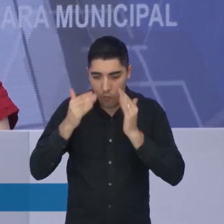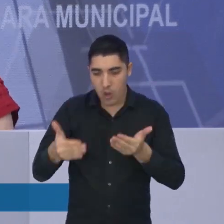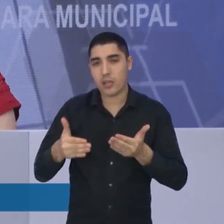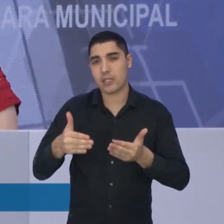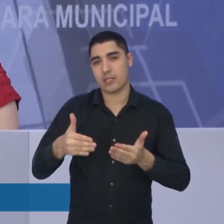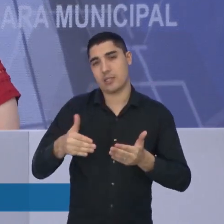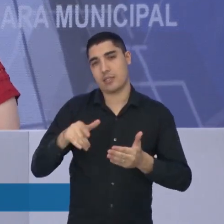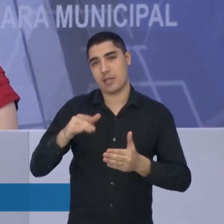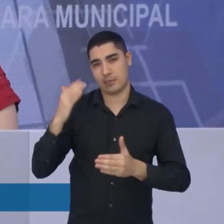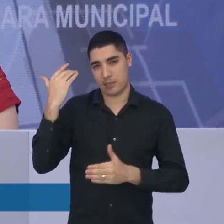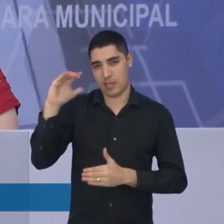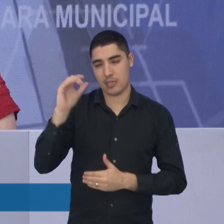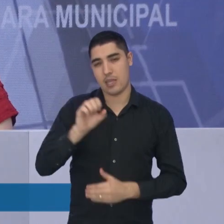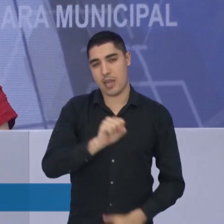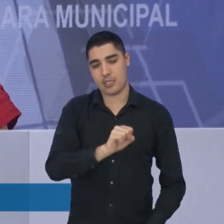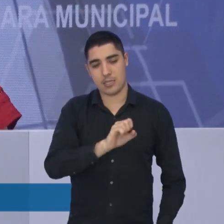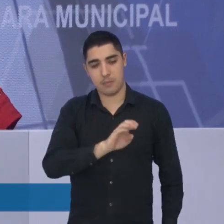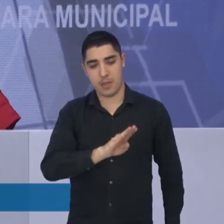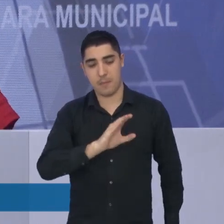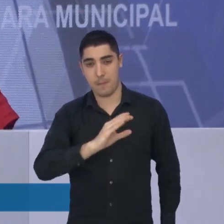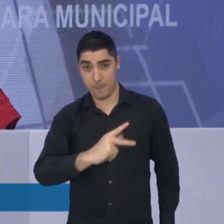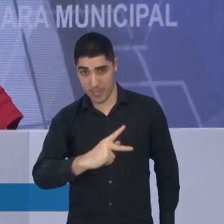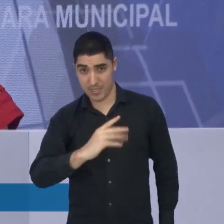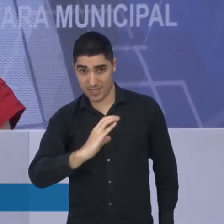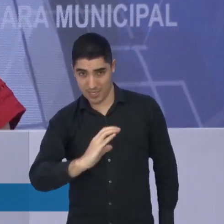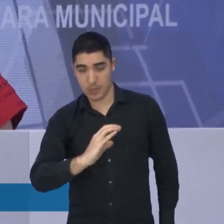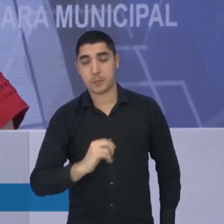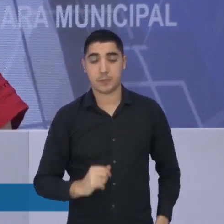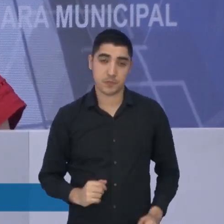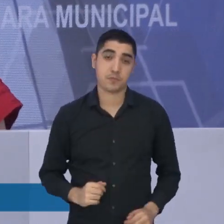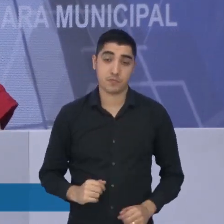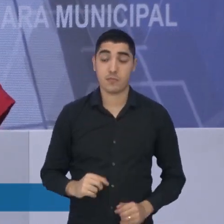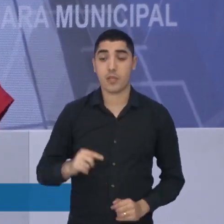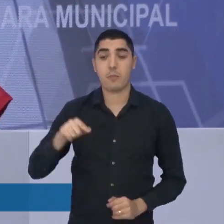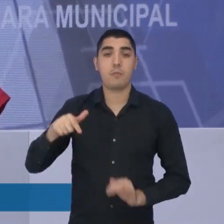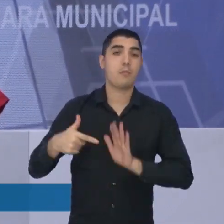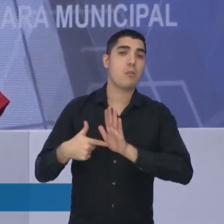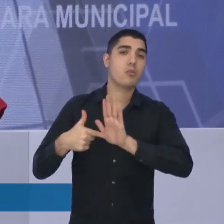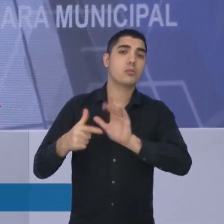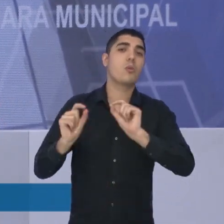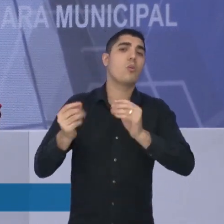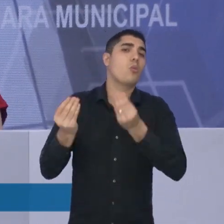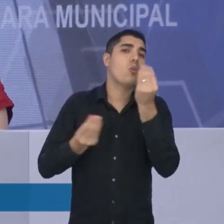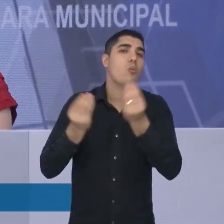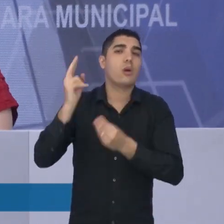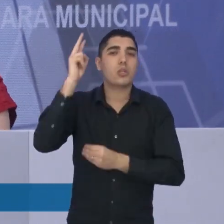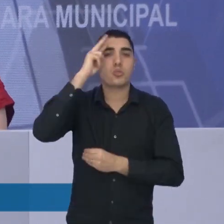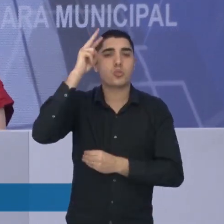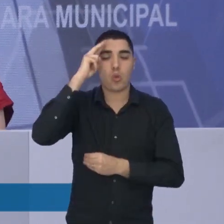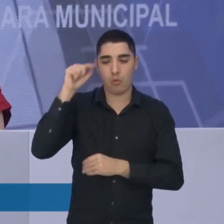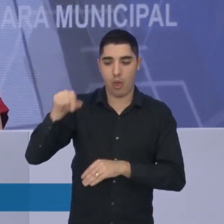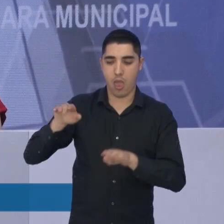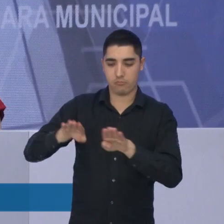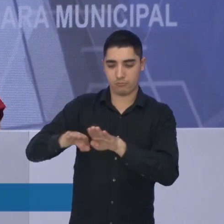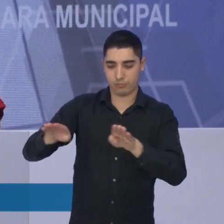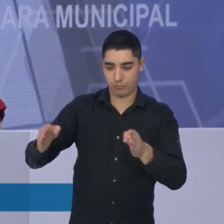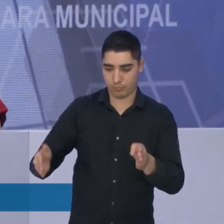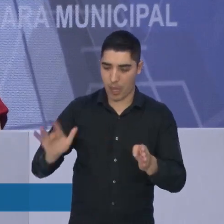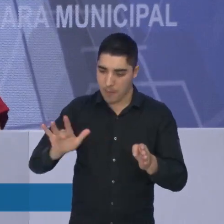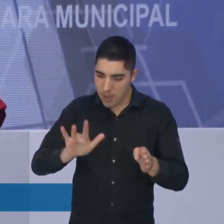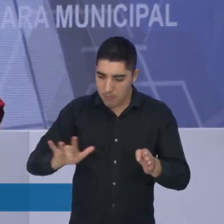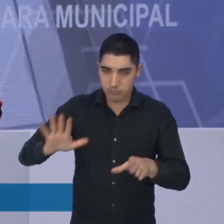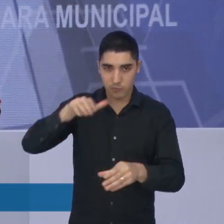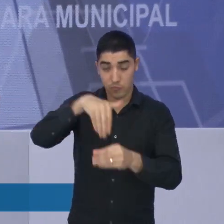SBPC, em uma mesa redonda sobre a história da urna eletrônica, que contou com a participação